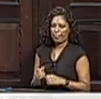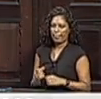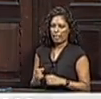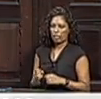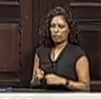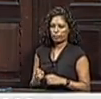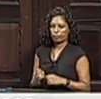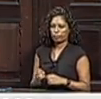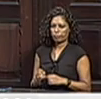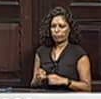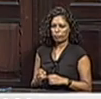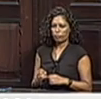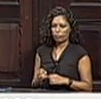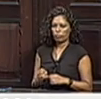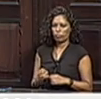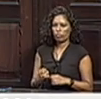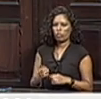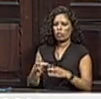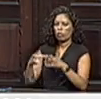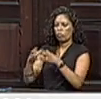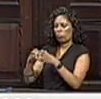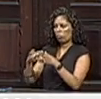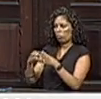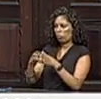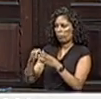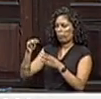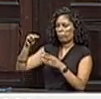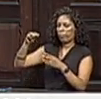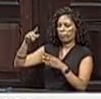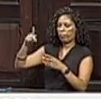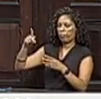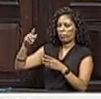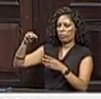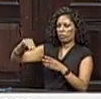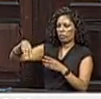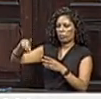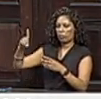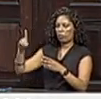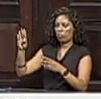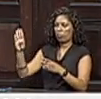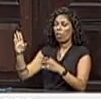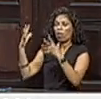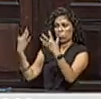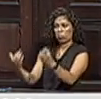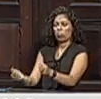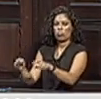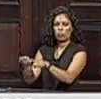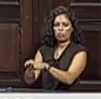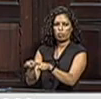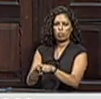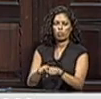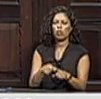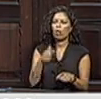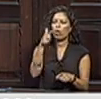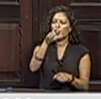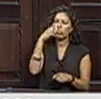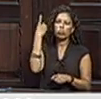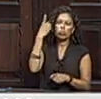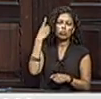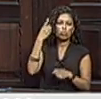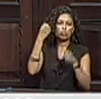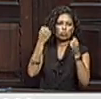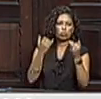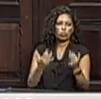dos últimos anos do governo PMDB. Então, o 5%, sem dúvida alguma, será aprovado aqui. A gente pede voto sim. Deputada enfermeira Rejane.